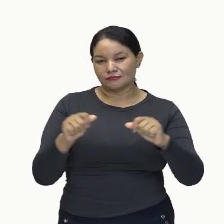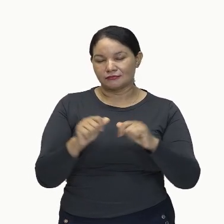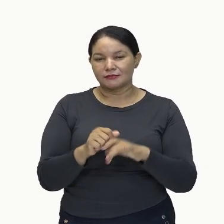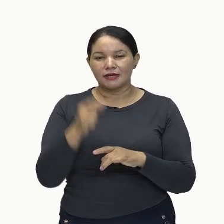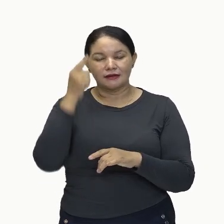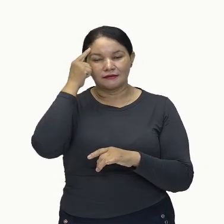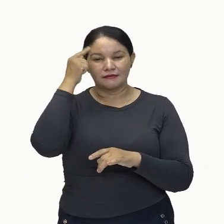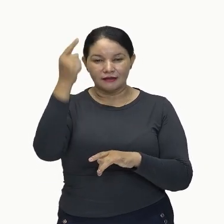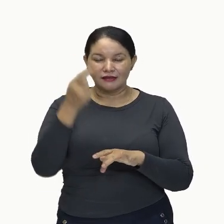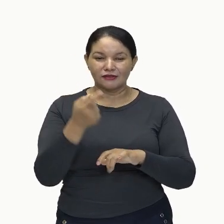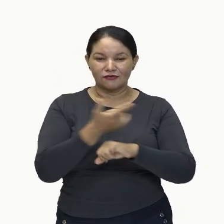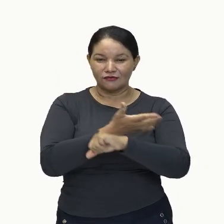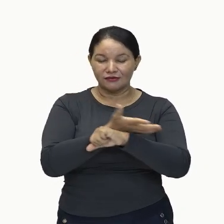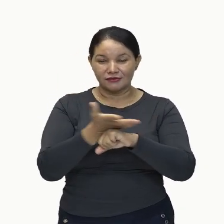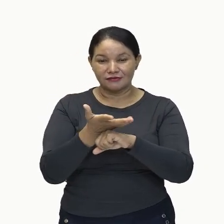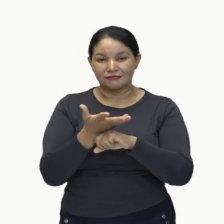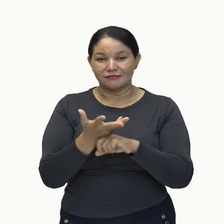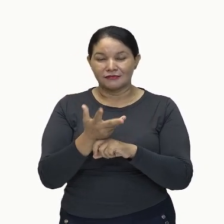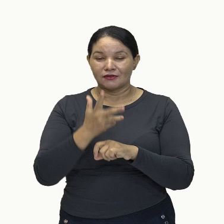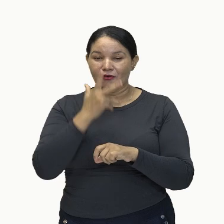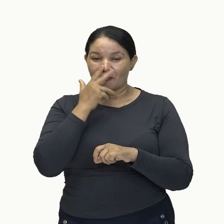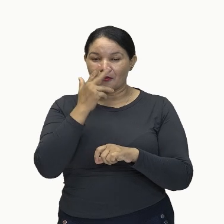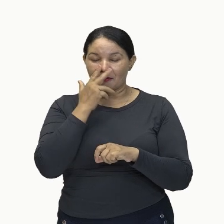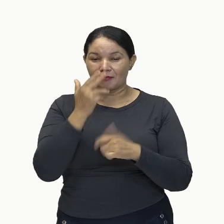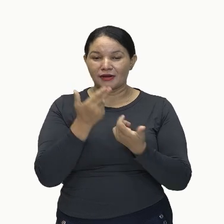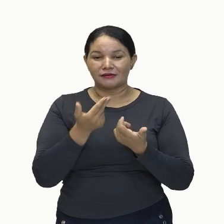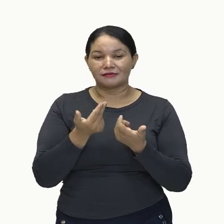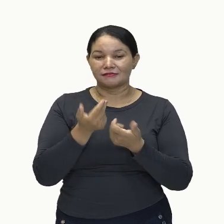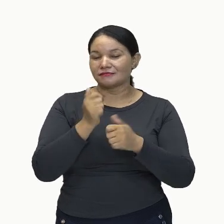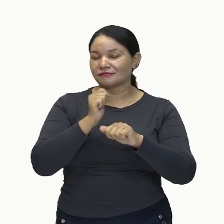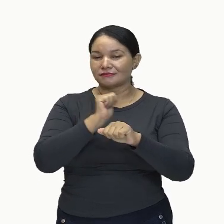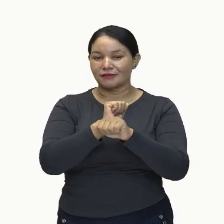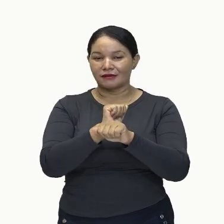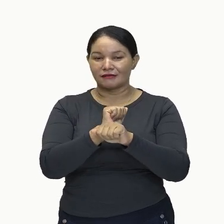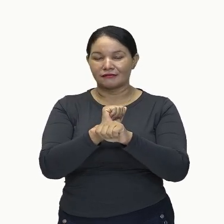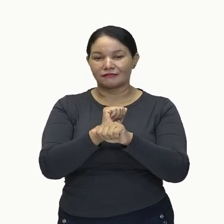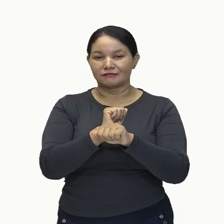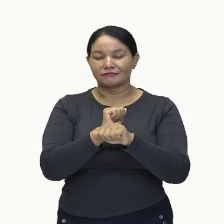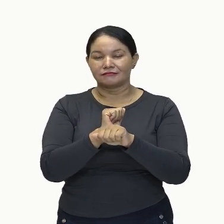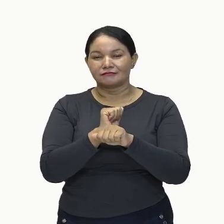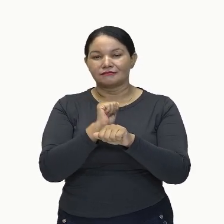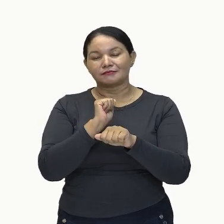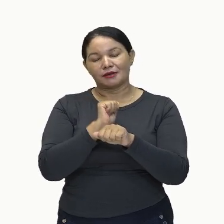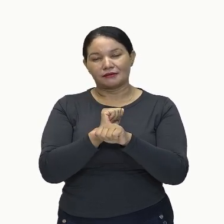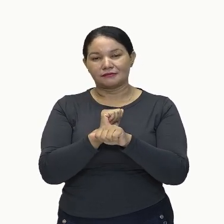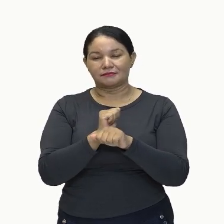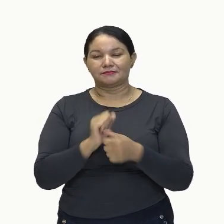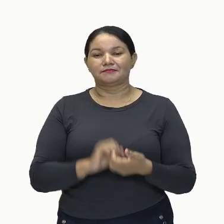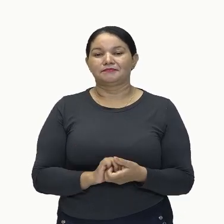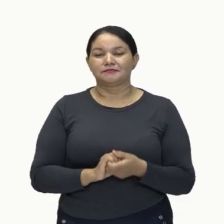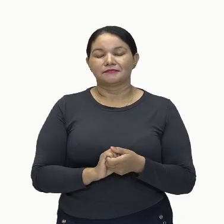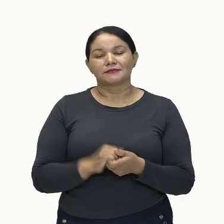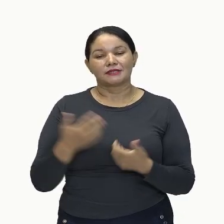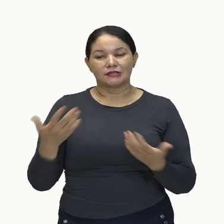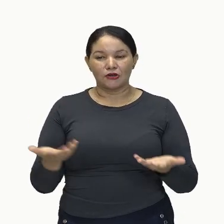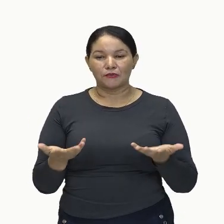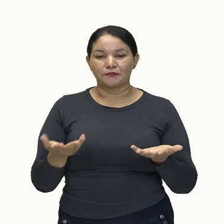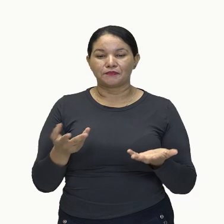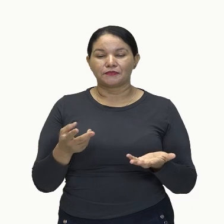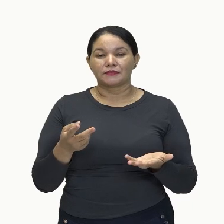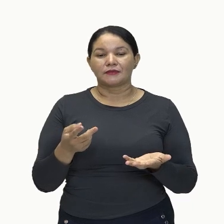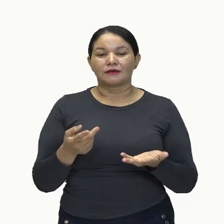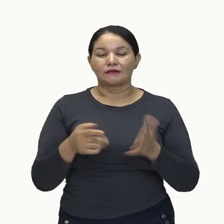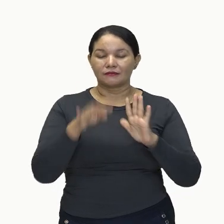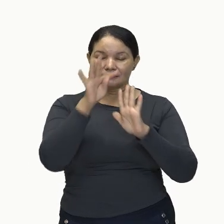está estático, ok? Está aí parado. Então, a gente pode observar nesse